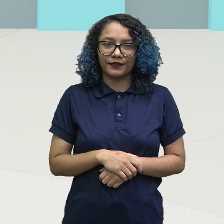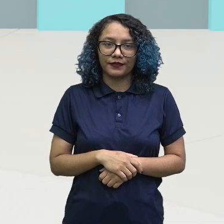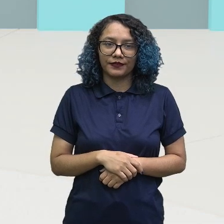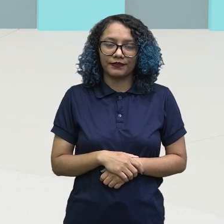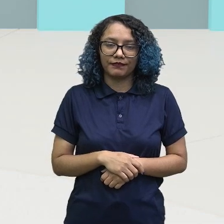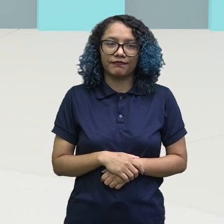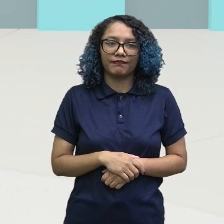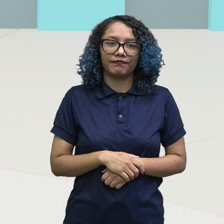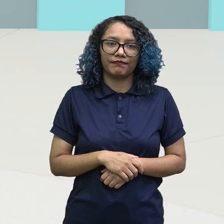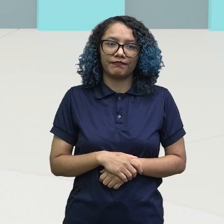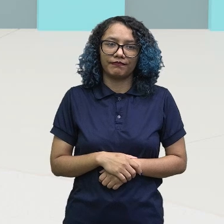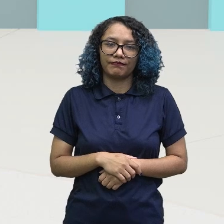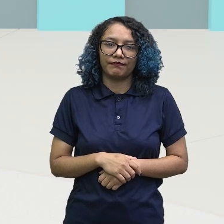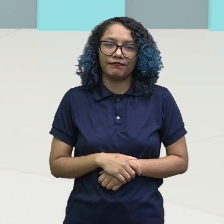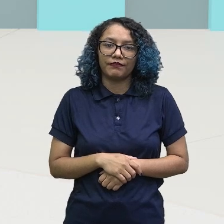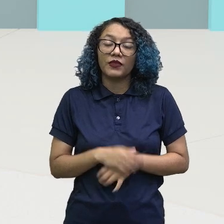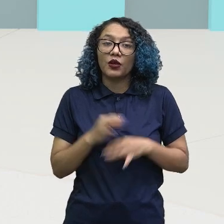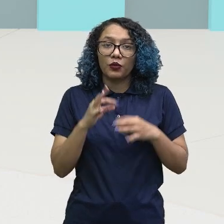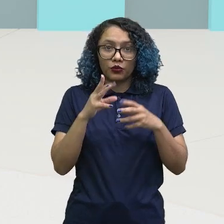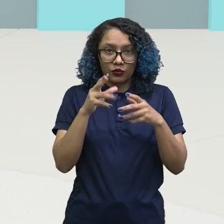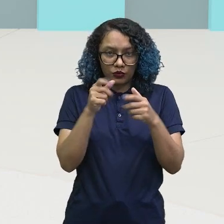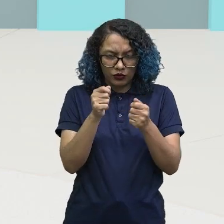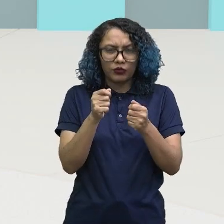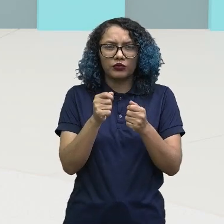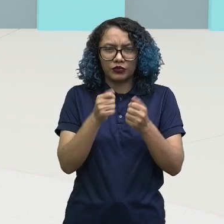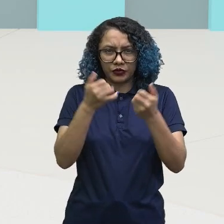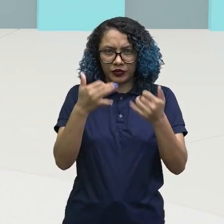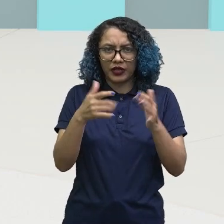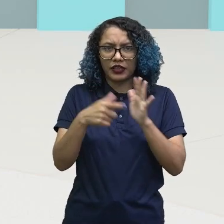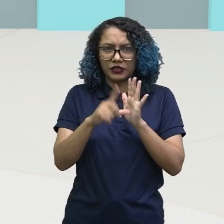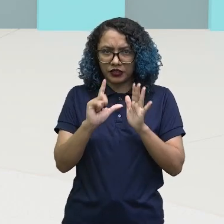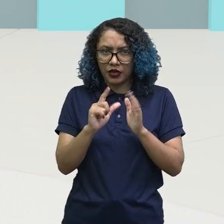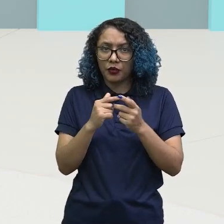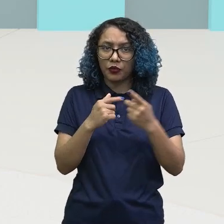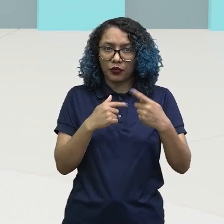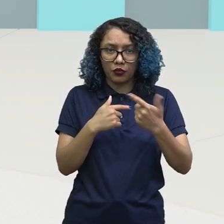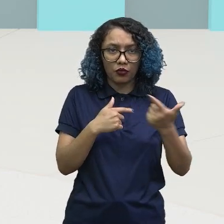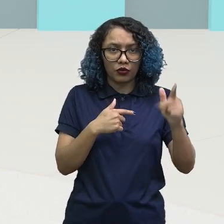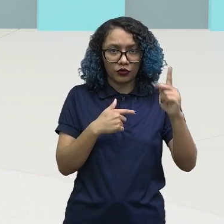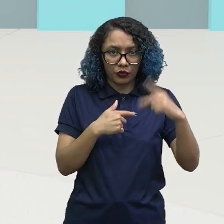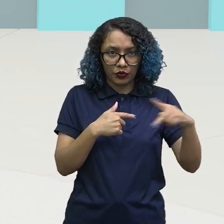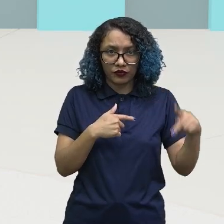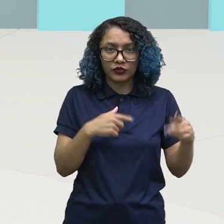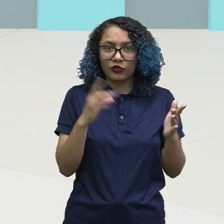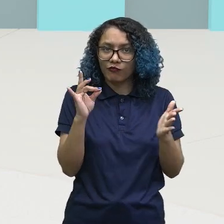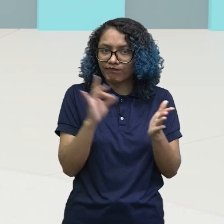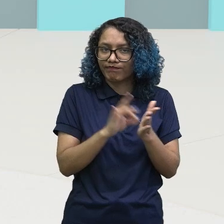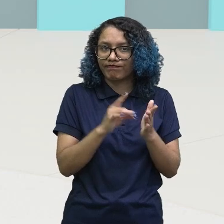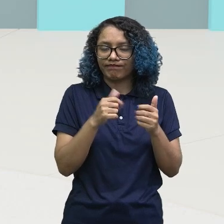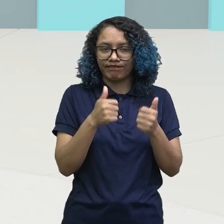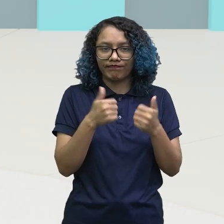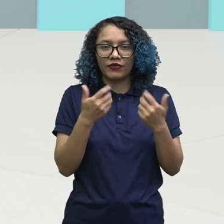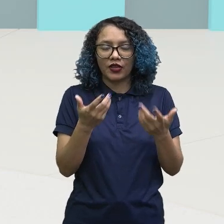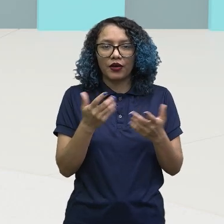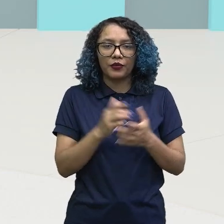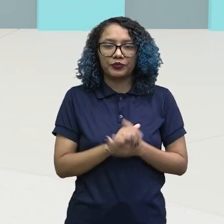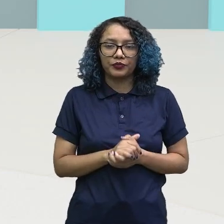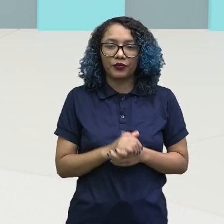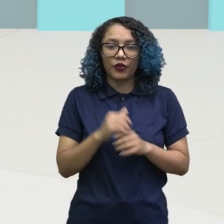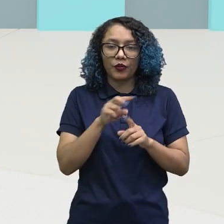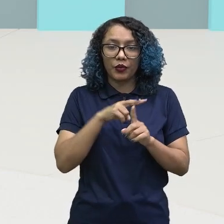Viu aí, gente, que tudo que eu falei, o professor Ananias, o professor de História, só fez confirmar, não é? Então, nós temos essa visão